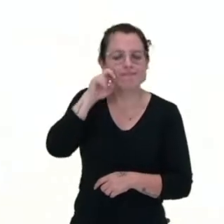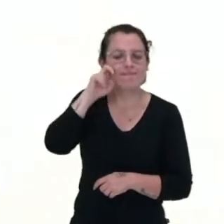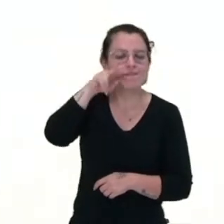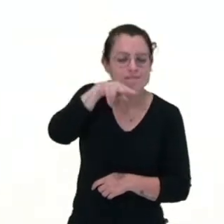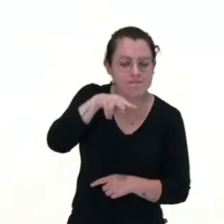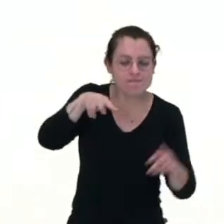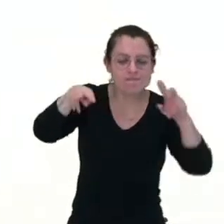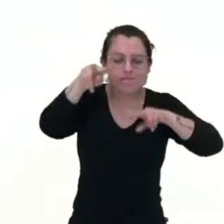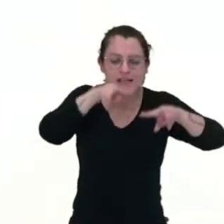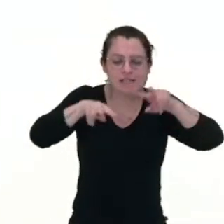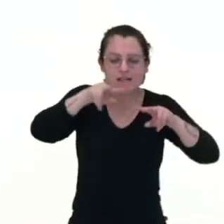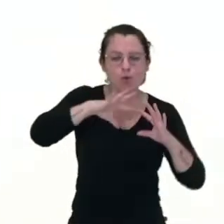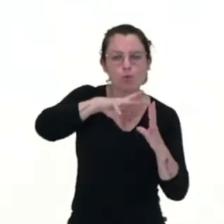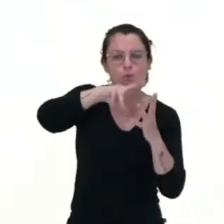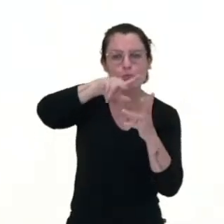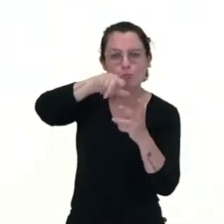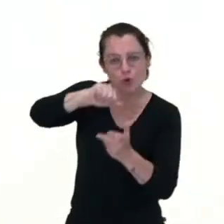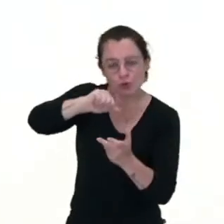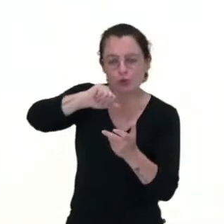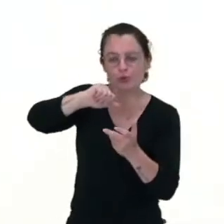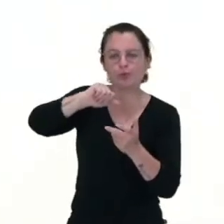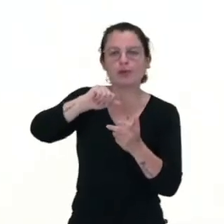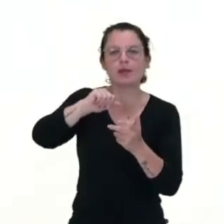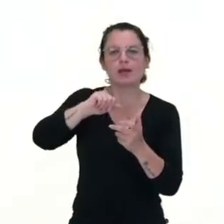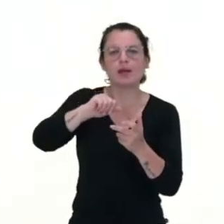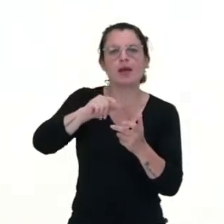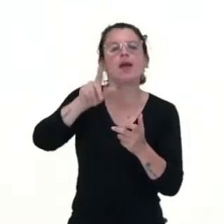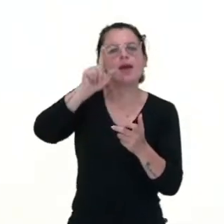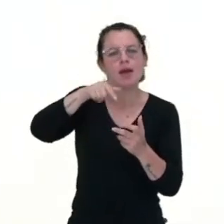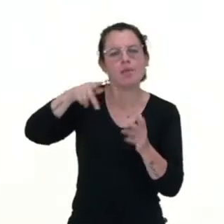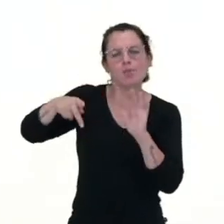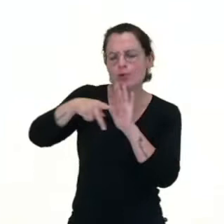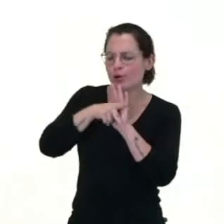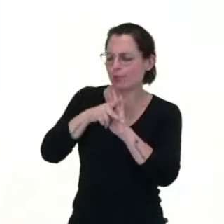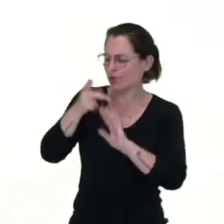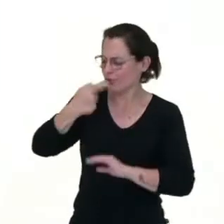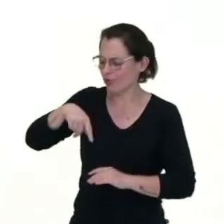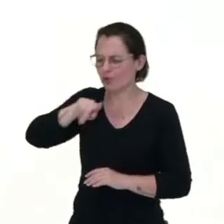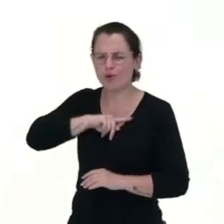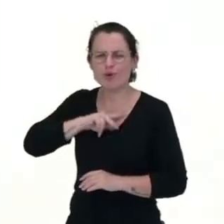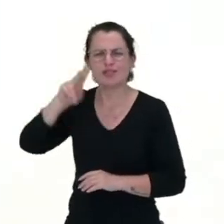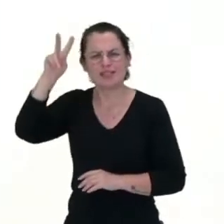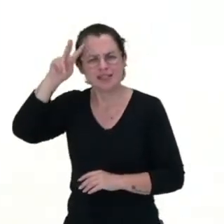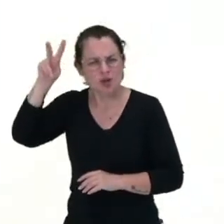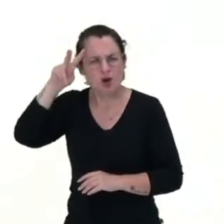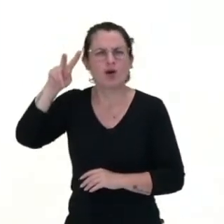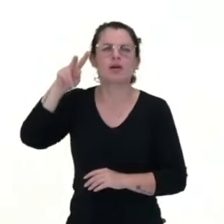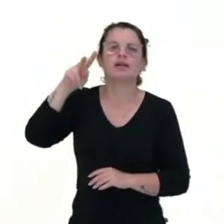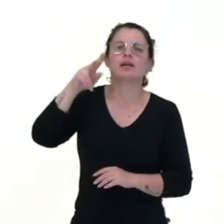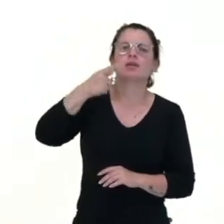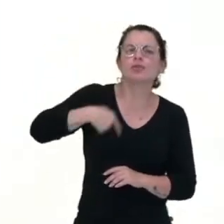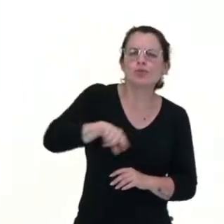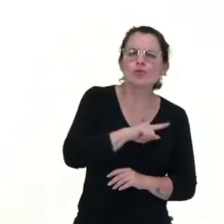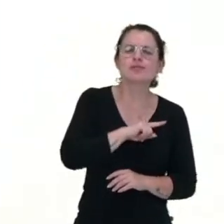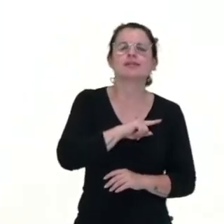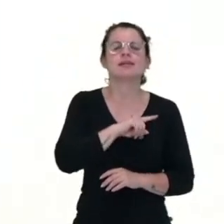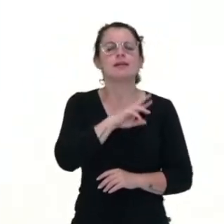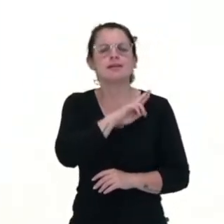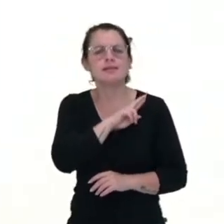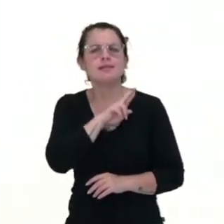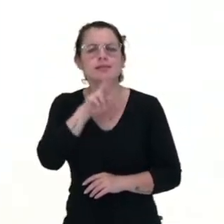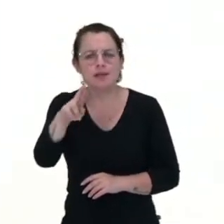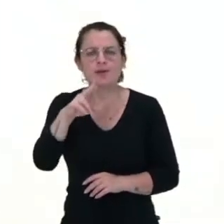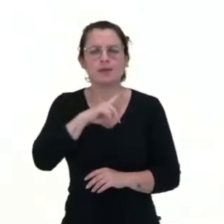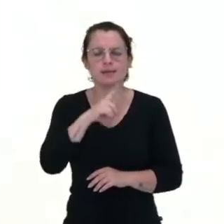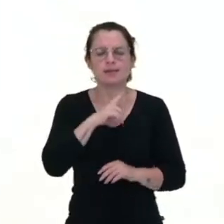do cosmo, que nós temos, que a nossa história tem, que a nossa religiosidade tem, aquilo que nós